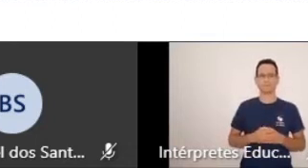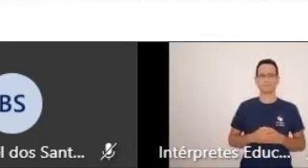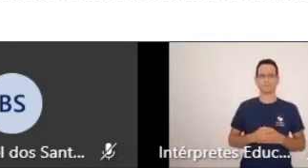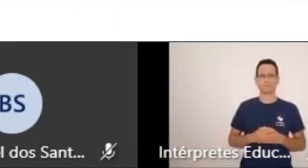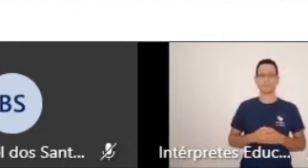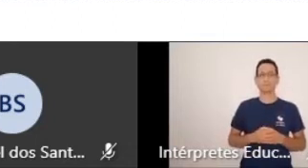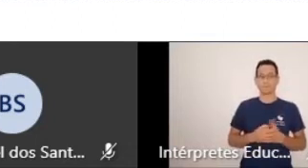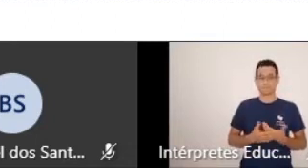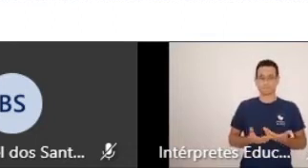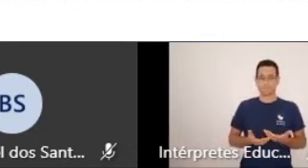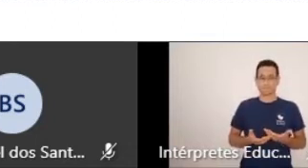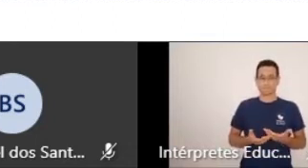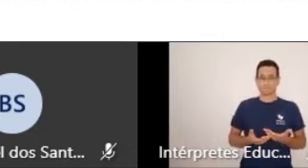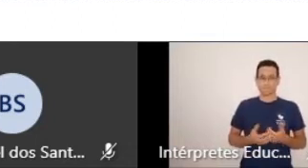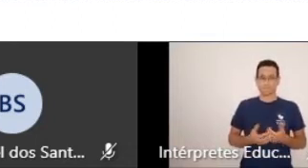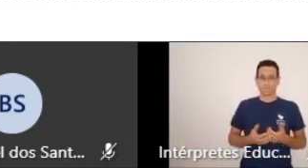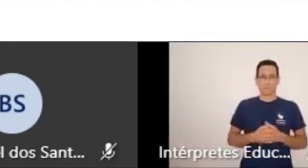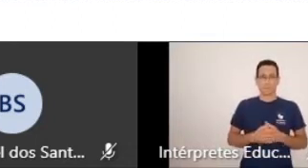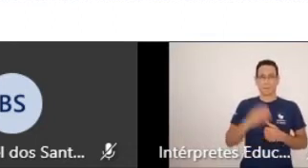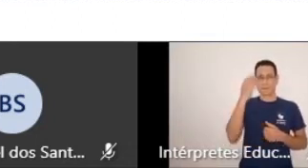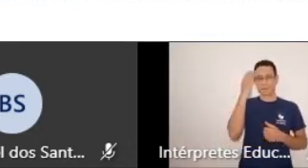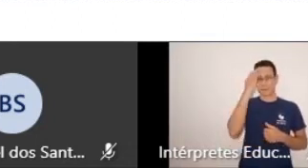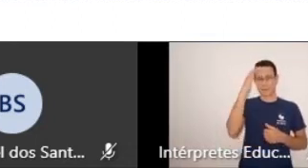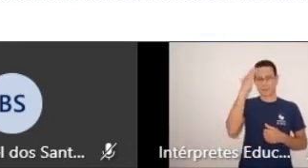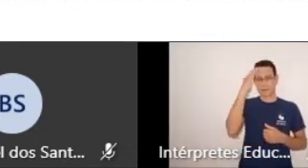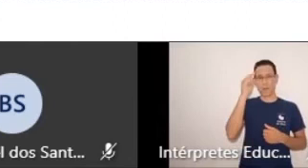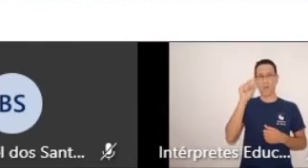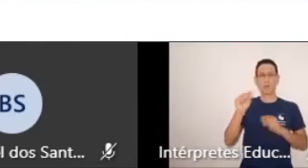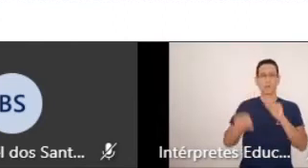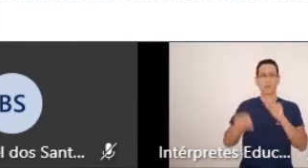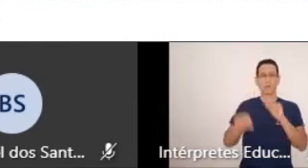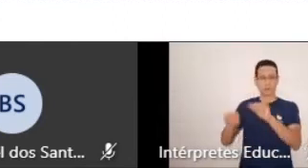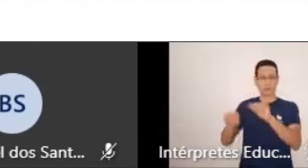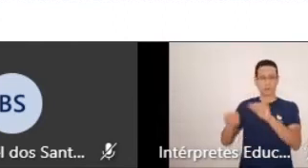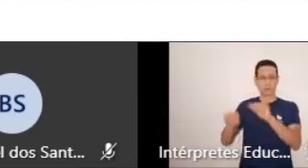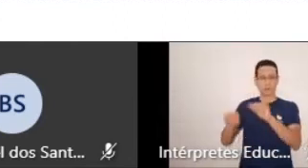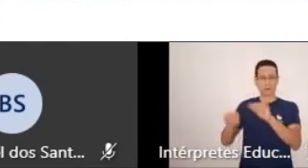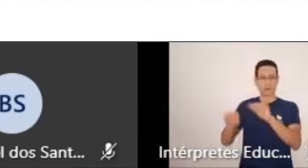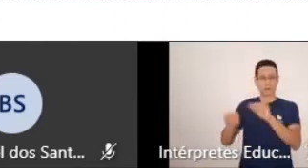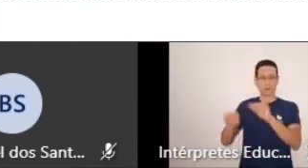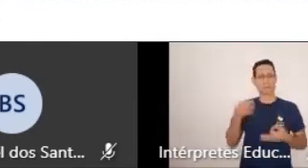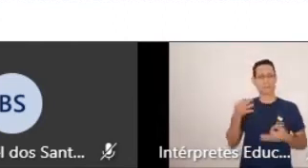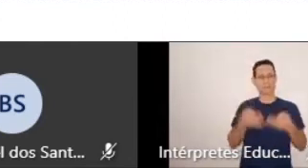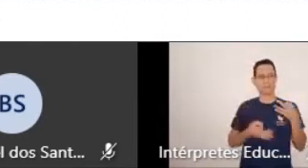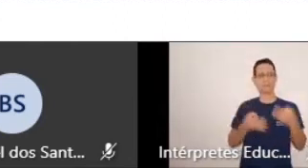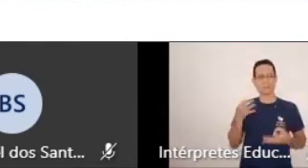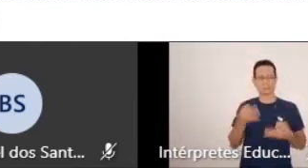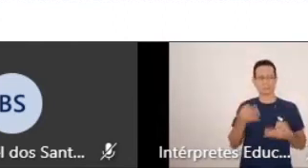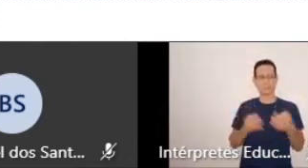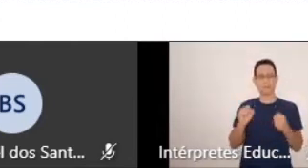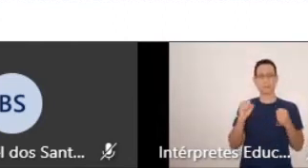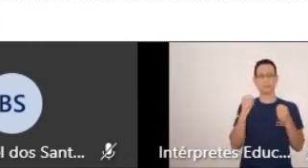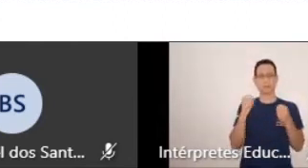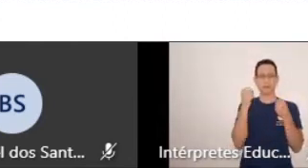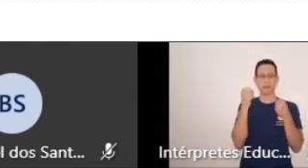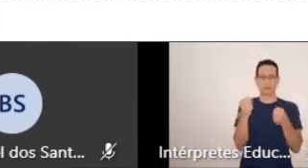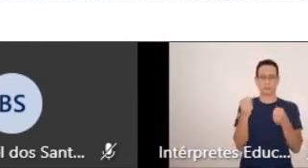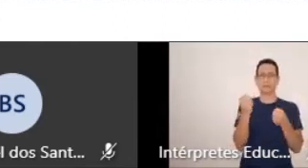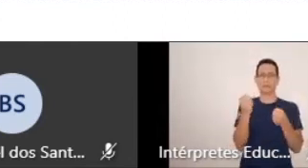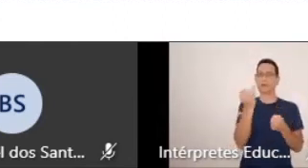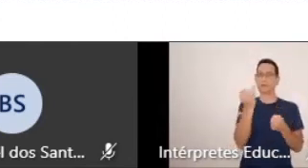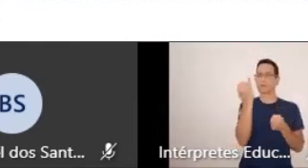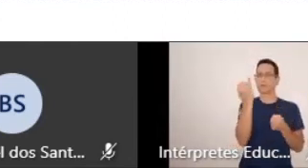Entender um pouco de quem nós estamos falando quando nós falamos em judicialização pela Defensoria Pública é importante